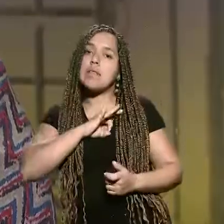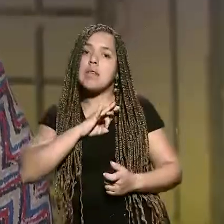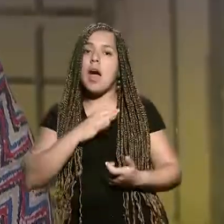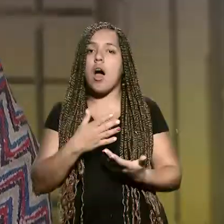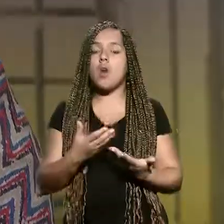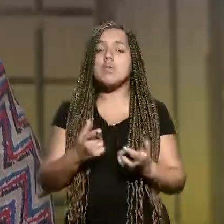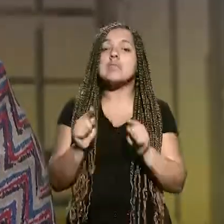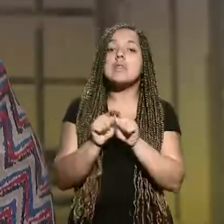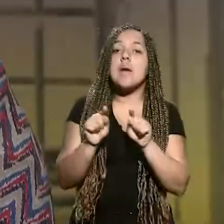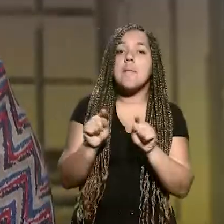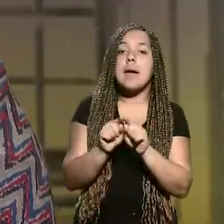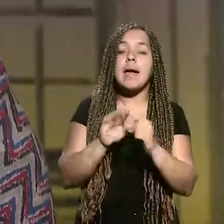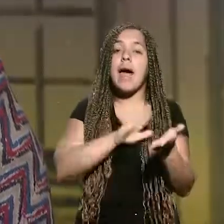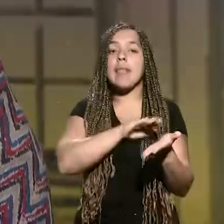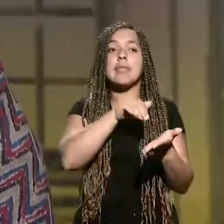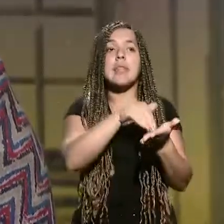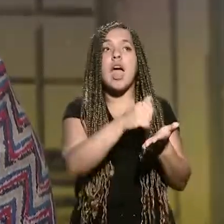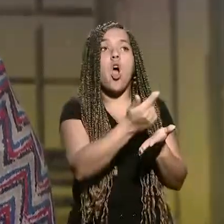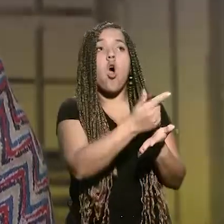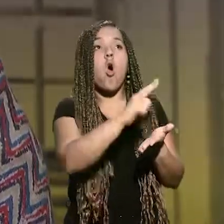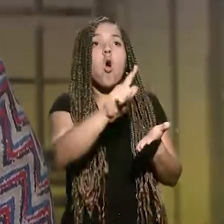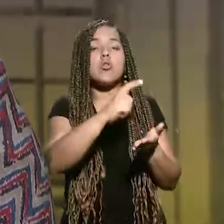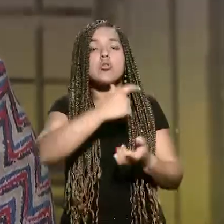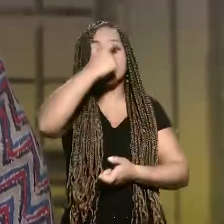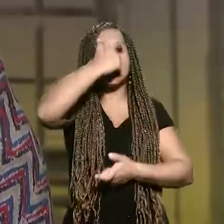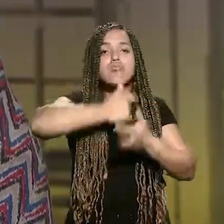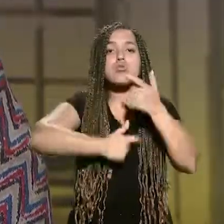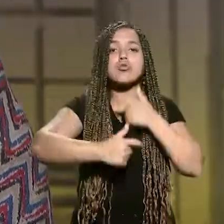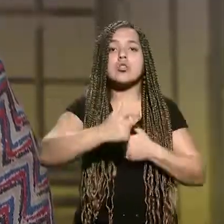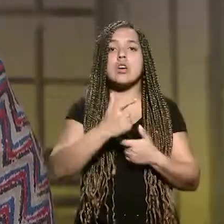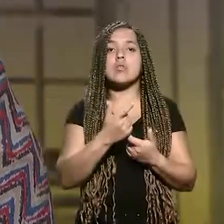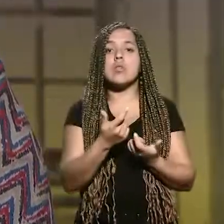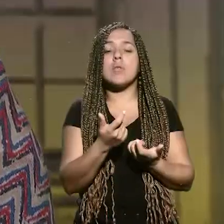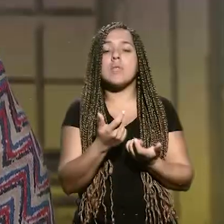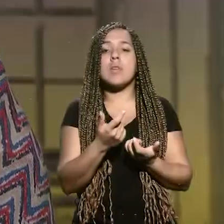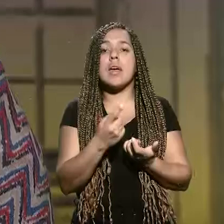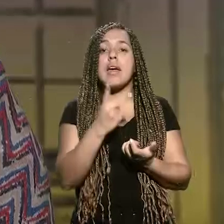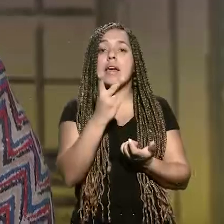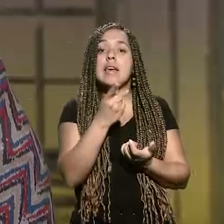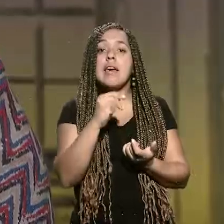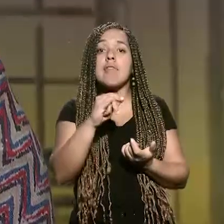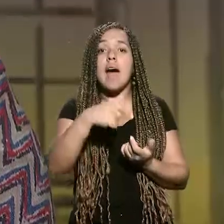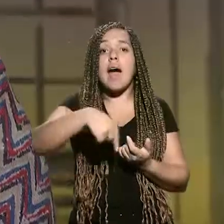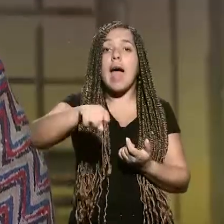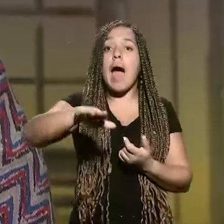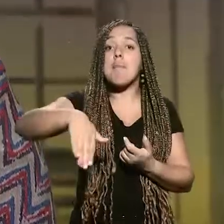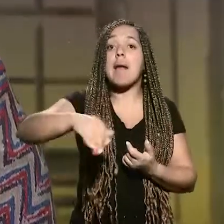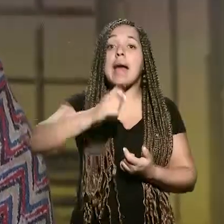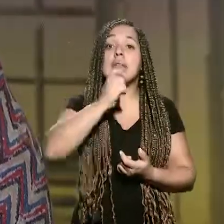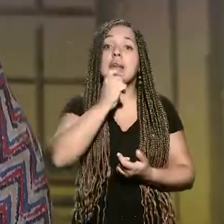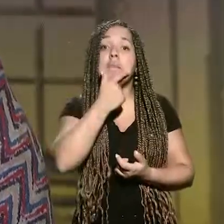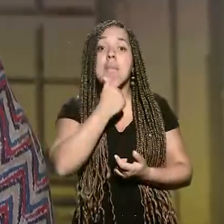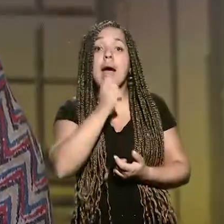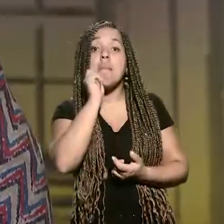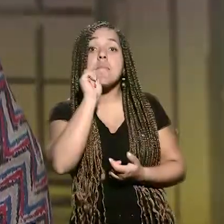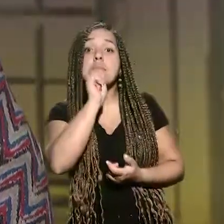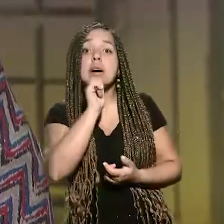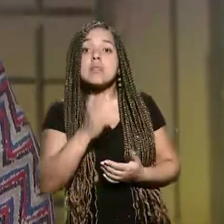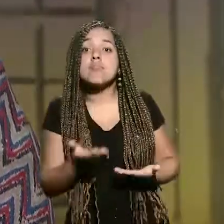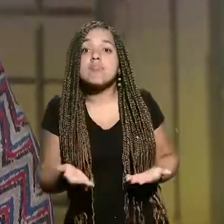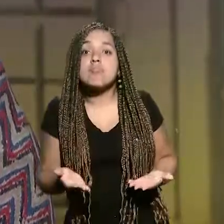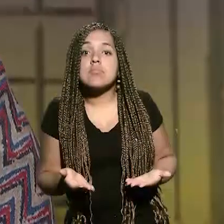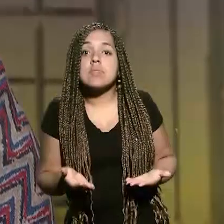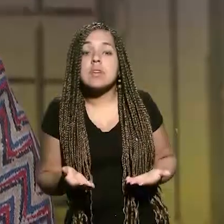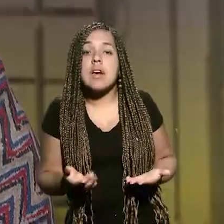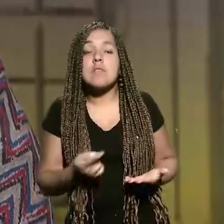da violência policial, até aqueles sujeitos e aquelas sujeitas que vão à praia sem a